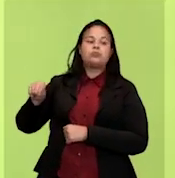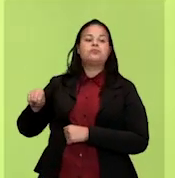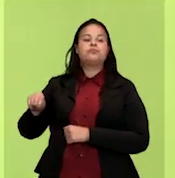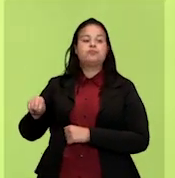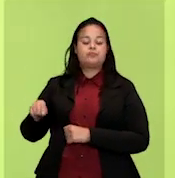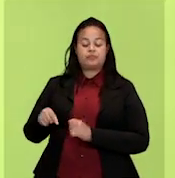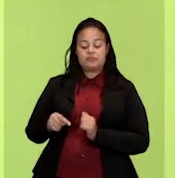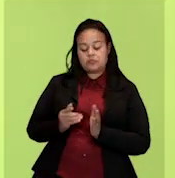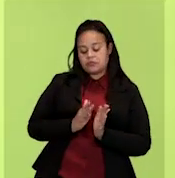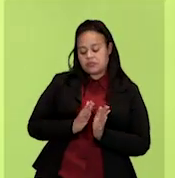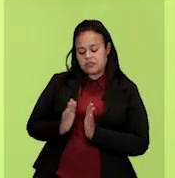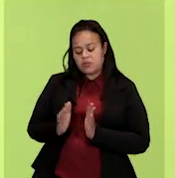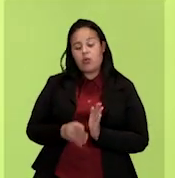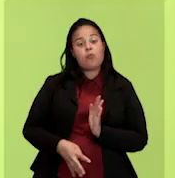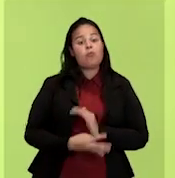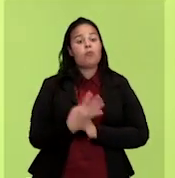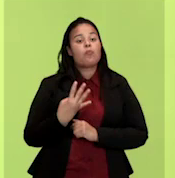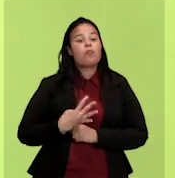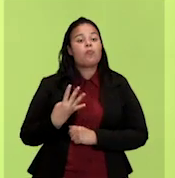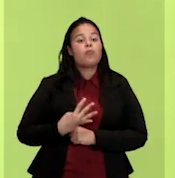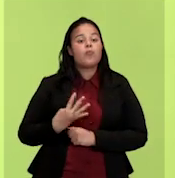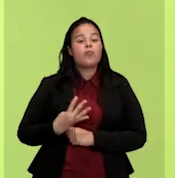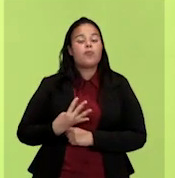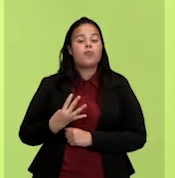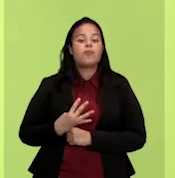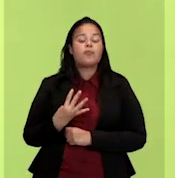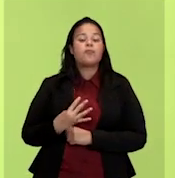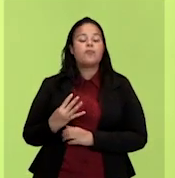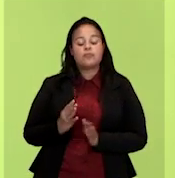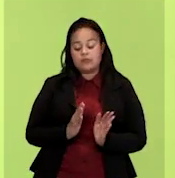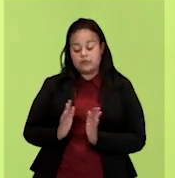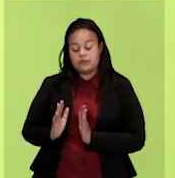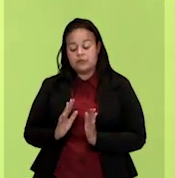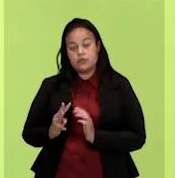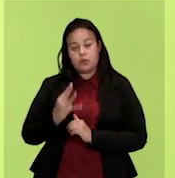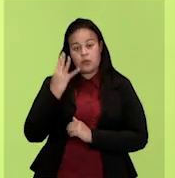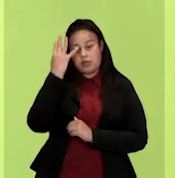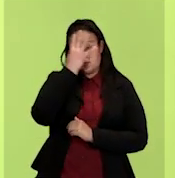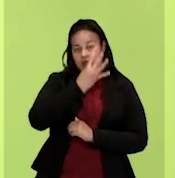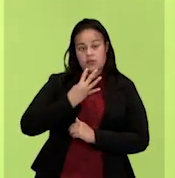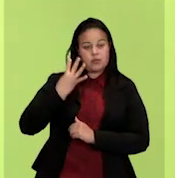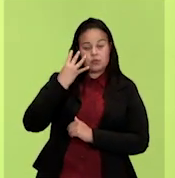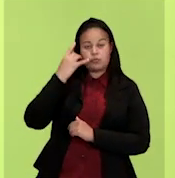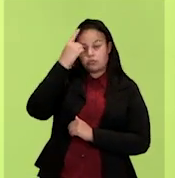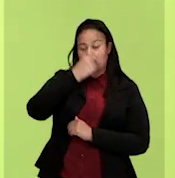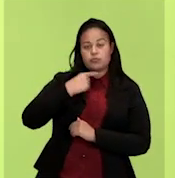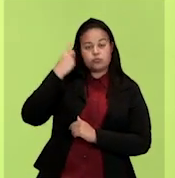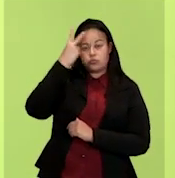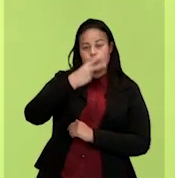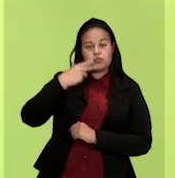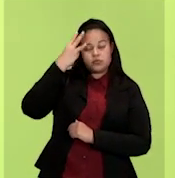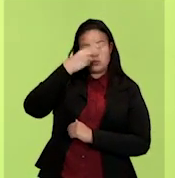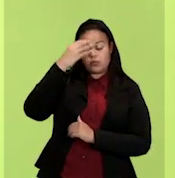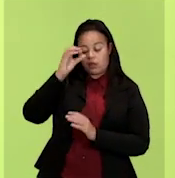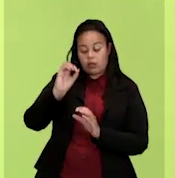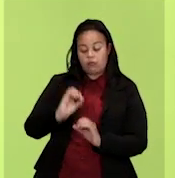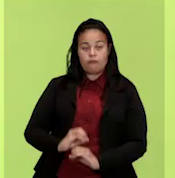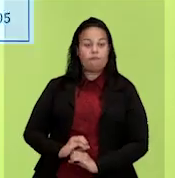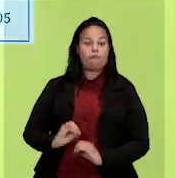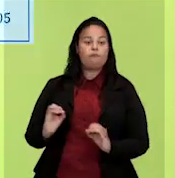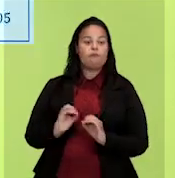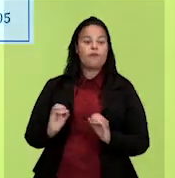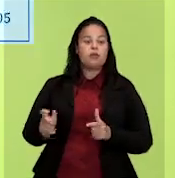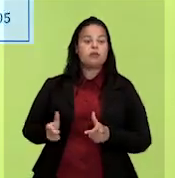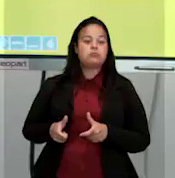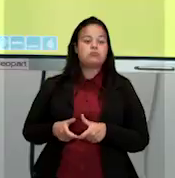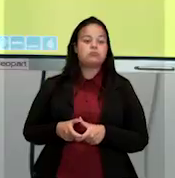você ver, a partir da quarta, ó, observe aqui, ó, a partir da quarta hora praticamente vai zerar, né? Então, assim como nós